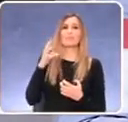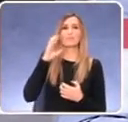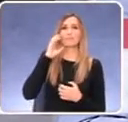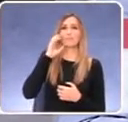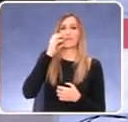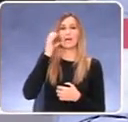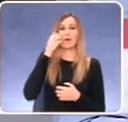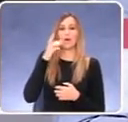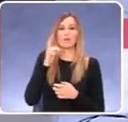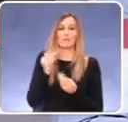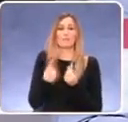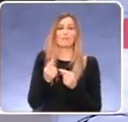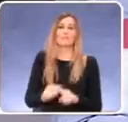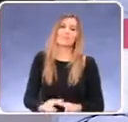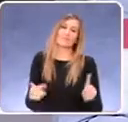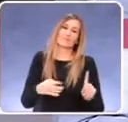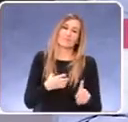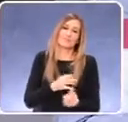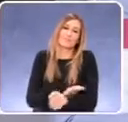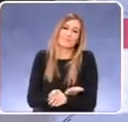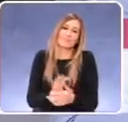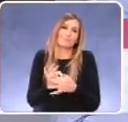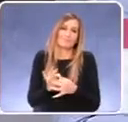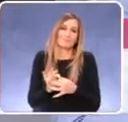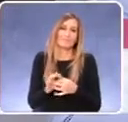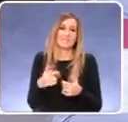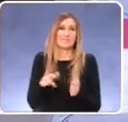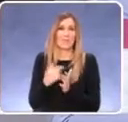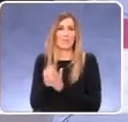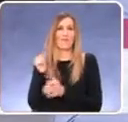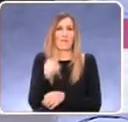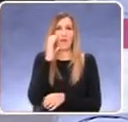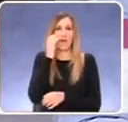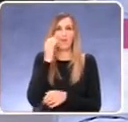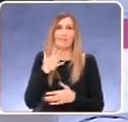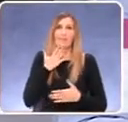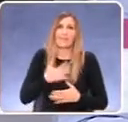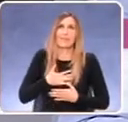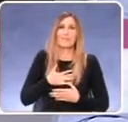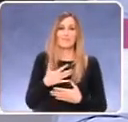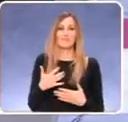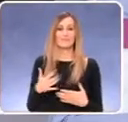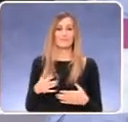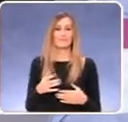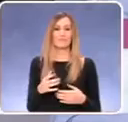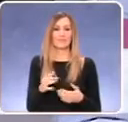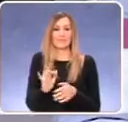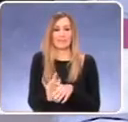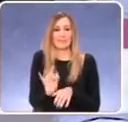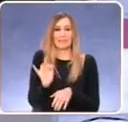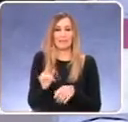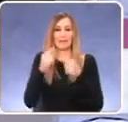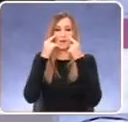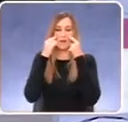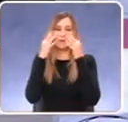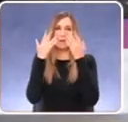Sim, de forma diferente. Sinto. É, a pele? Sim. Eu sempre que vou lá, fico mais sensível, estou muito... O seu olhar agora está a